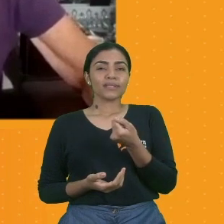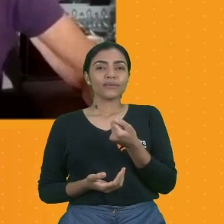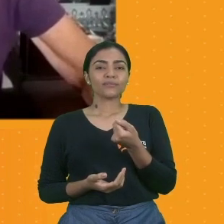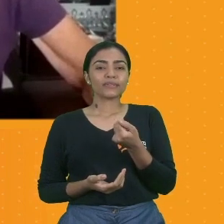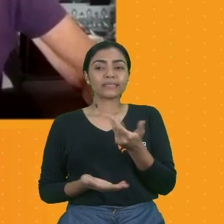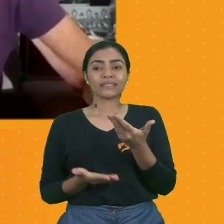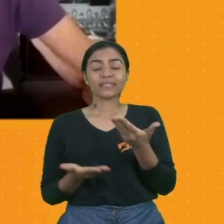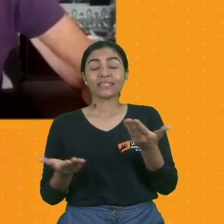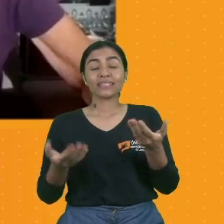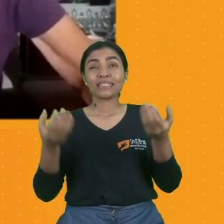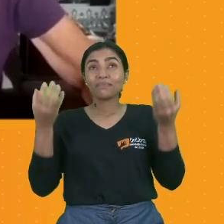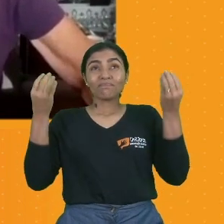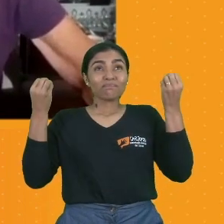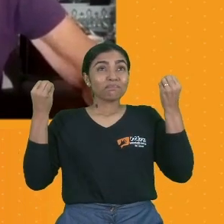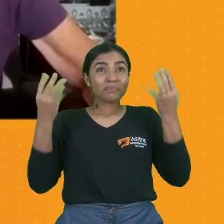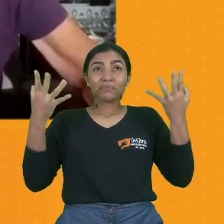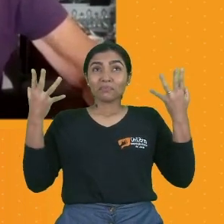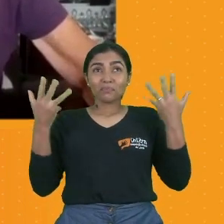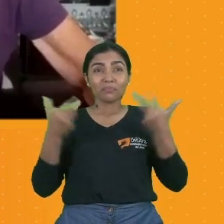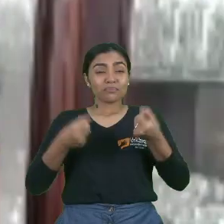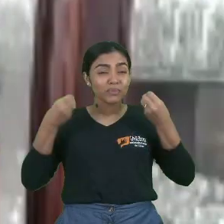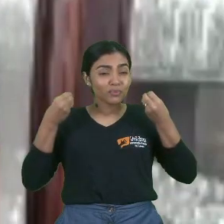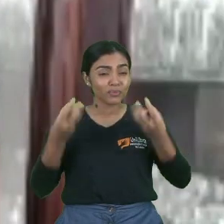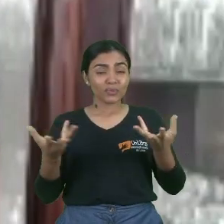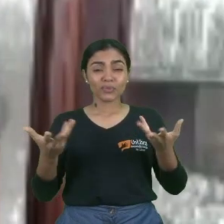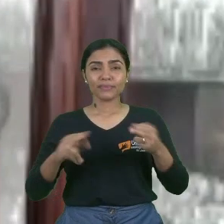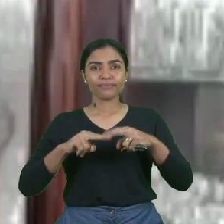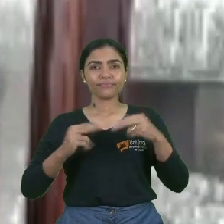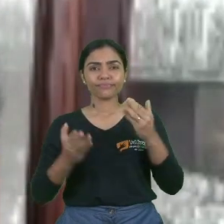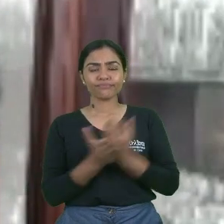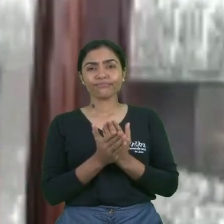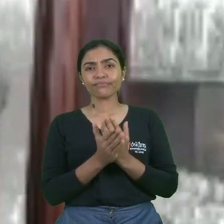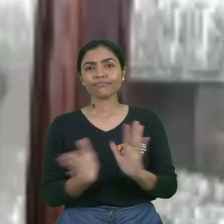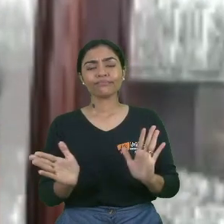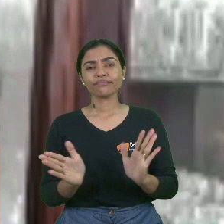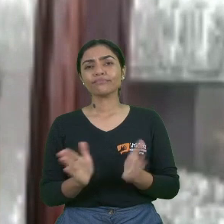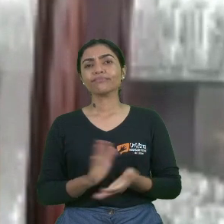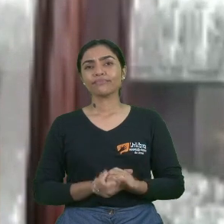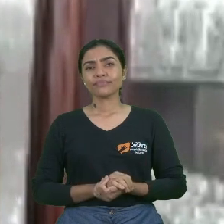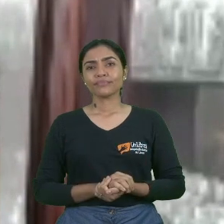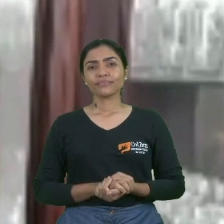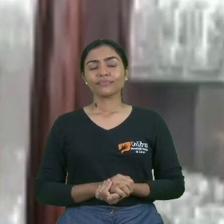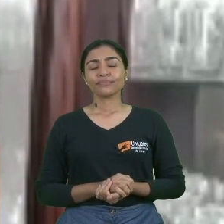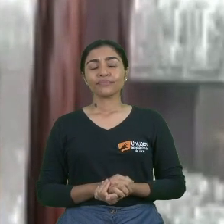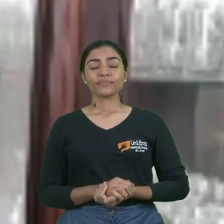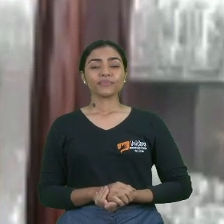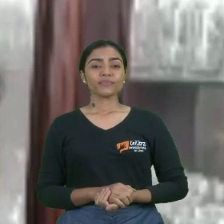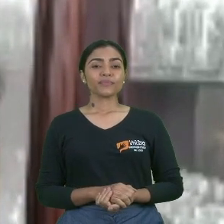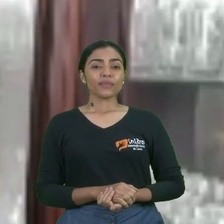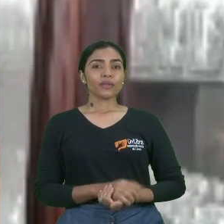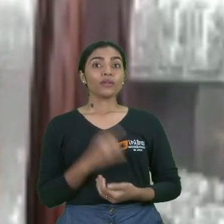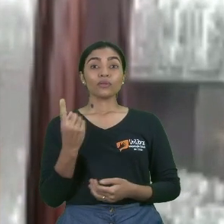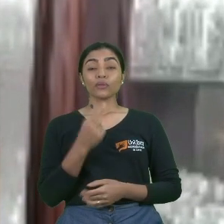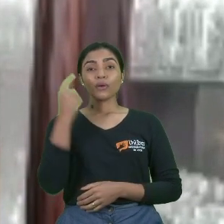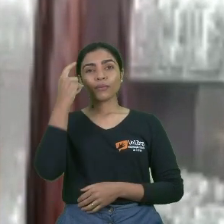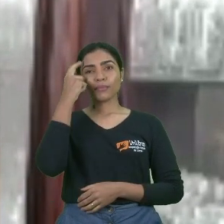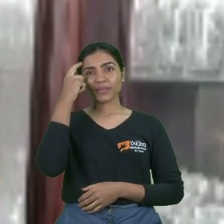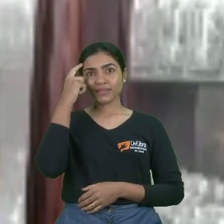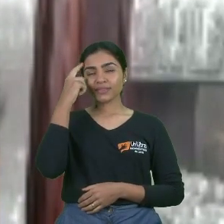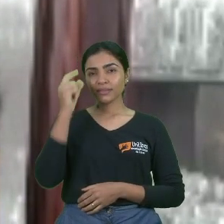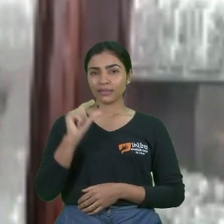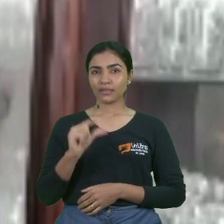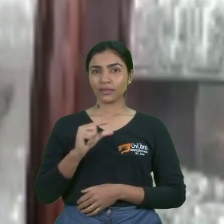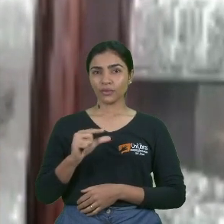boa demais foi esse dispensar um pouquinho perdidos do Egito e queridos estamos